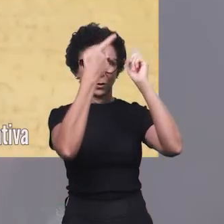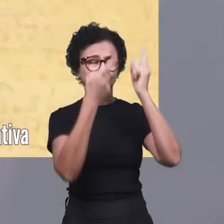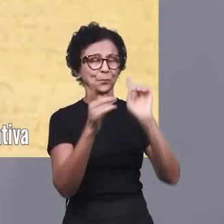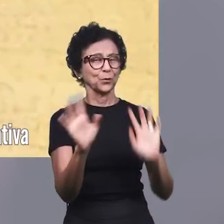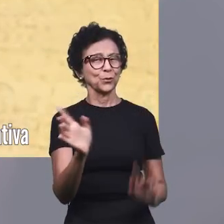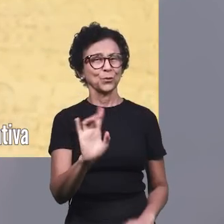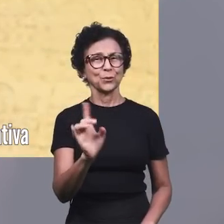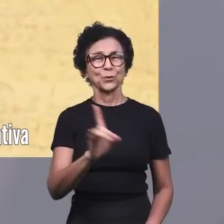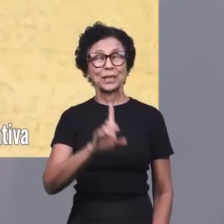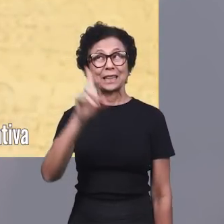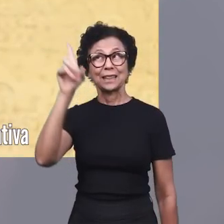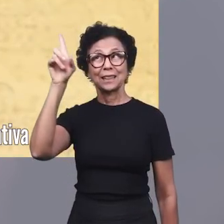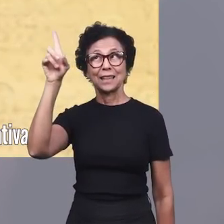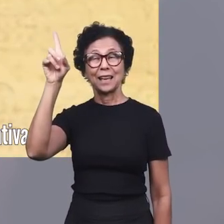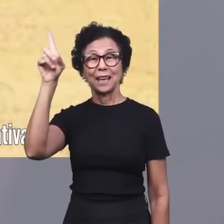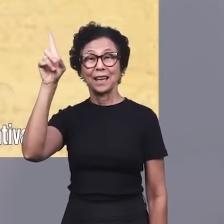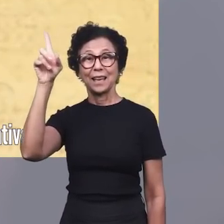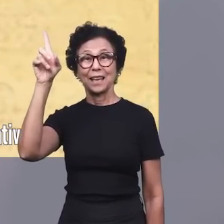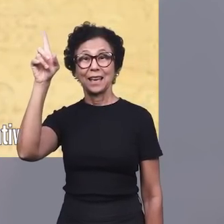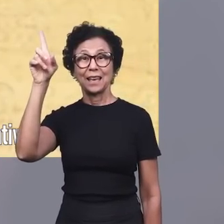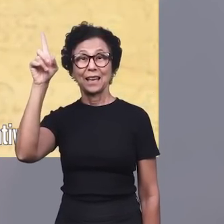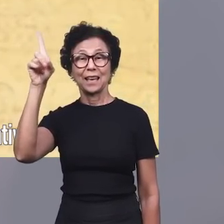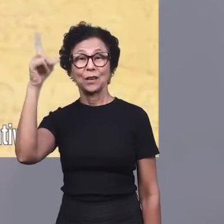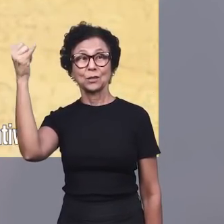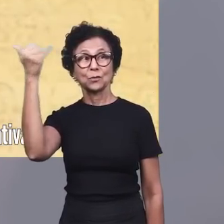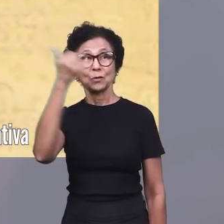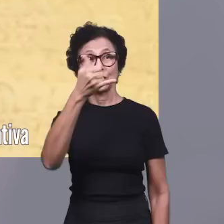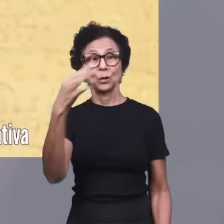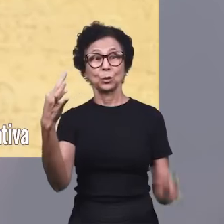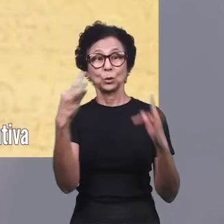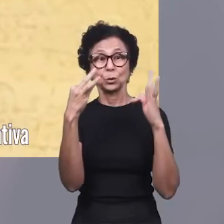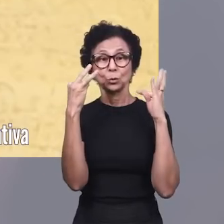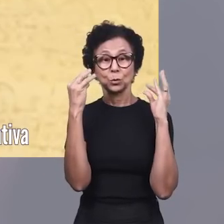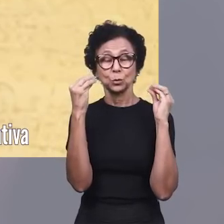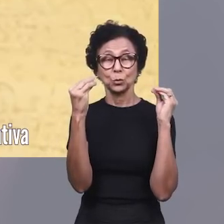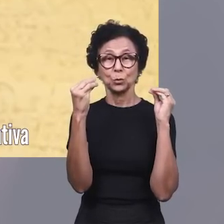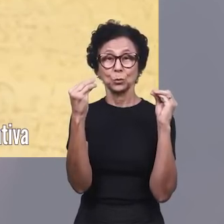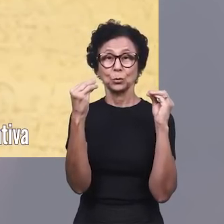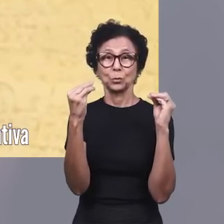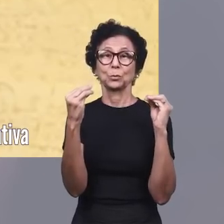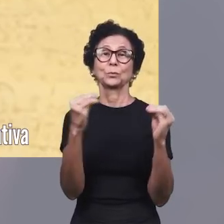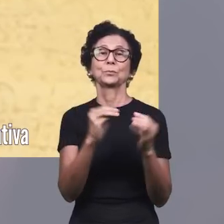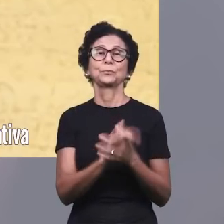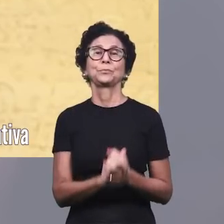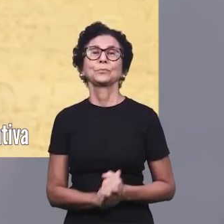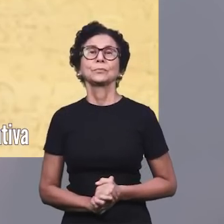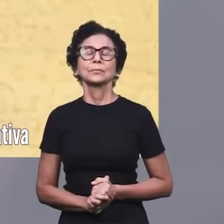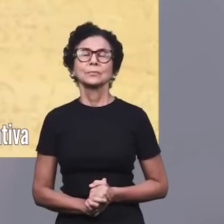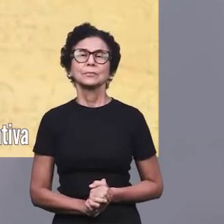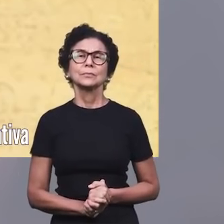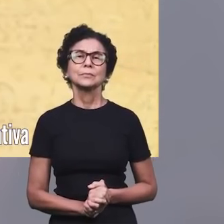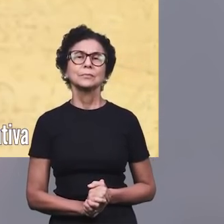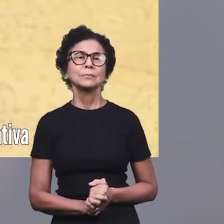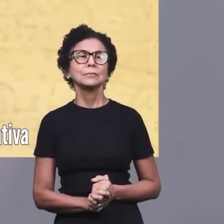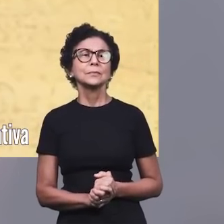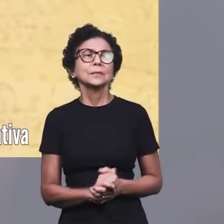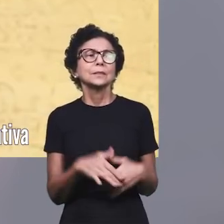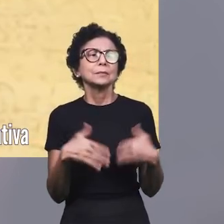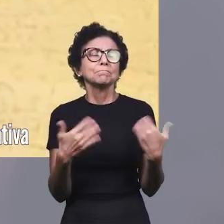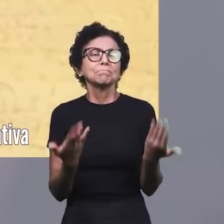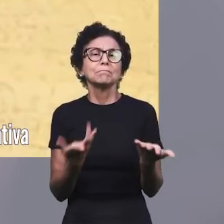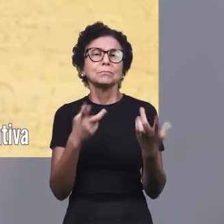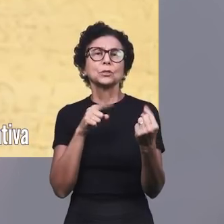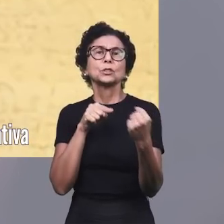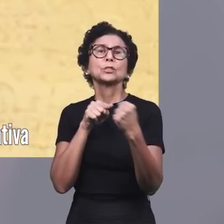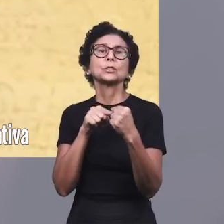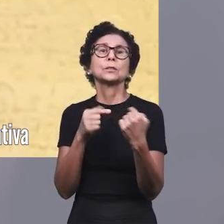na direção da palavra de Deus ali para Moisés, tudo ele tinha ordenado. E o propósito disso, como é que a gente vê